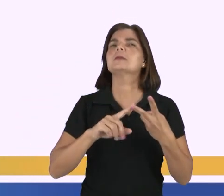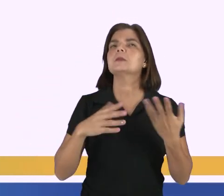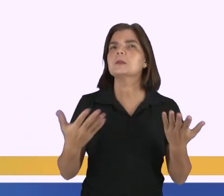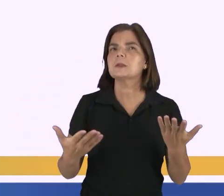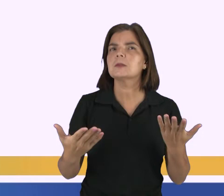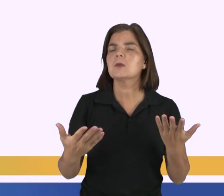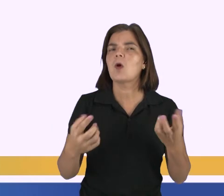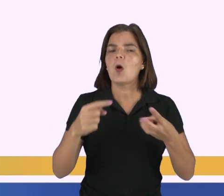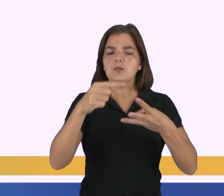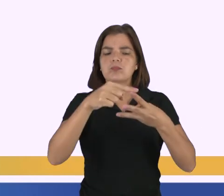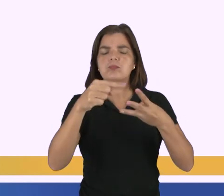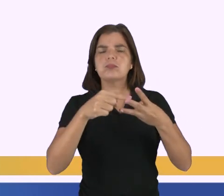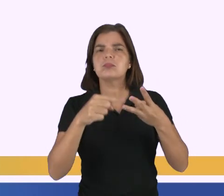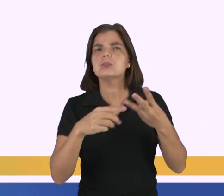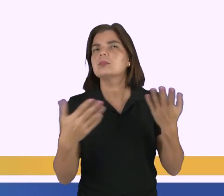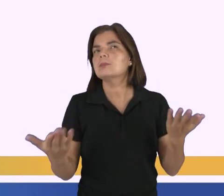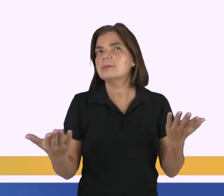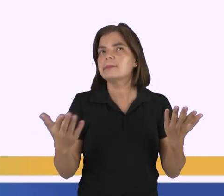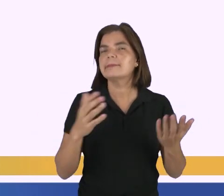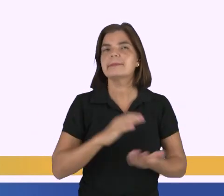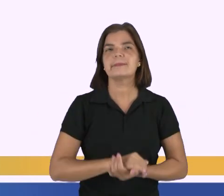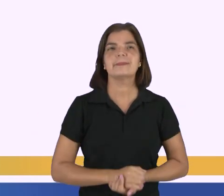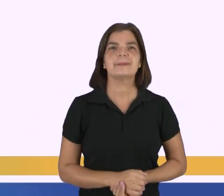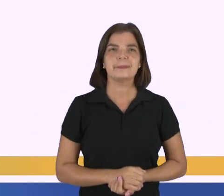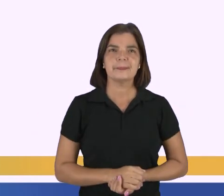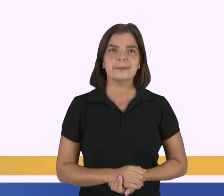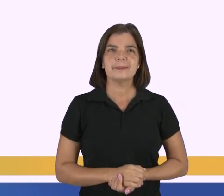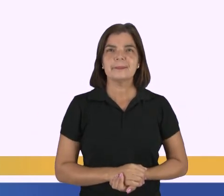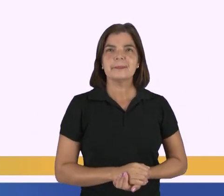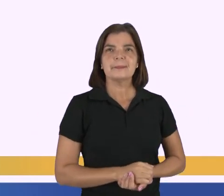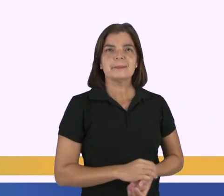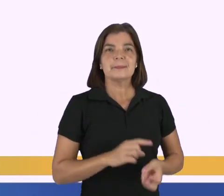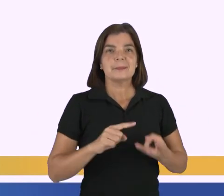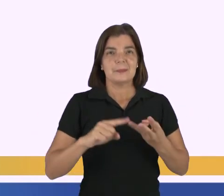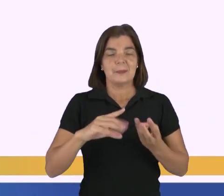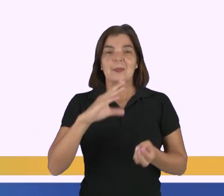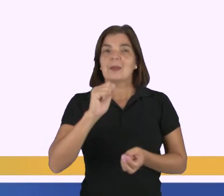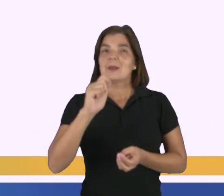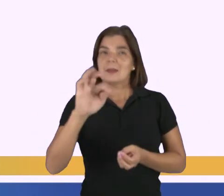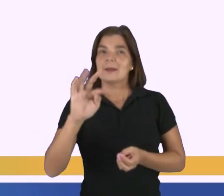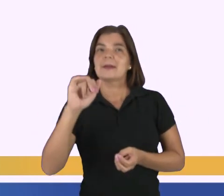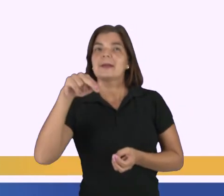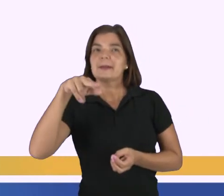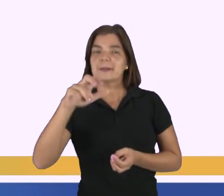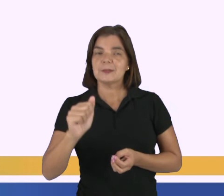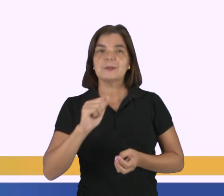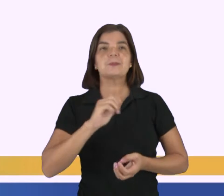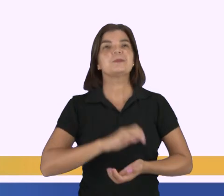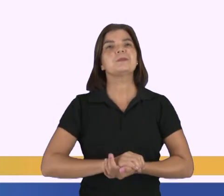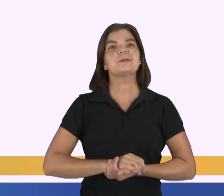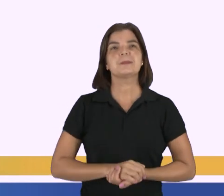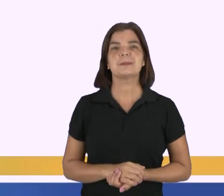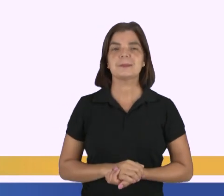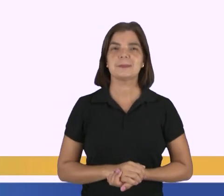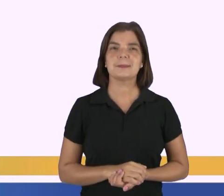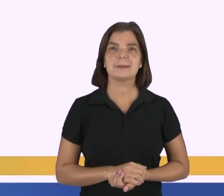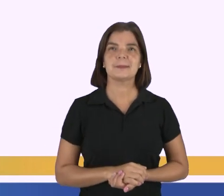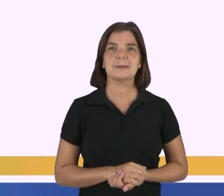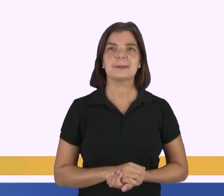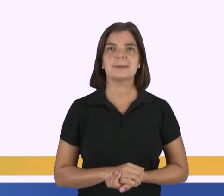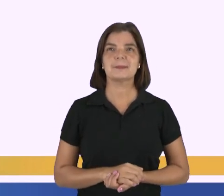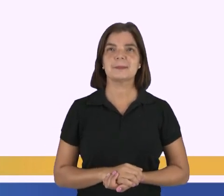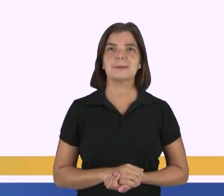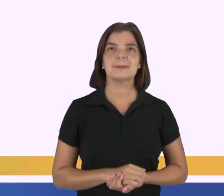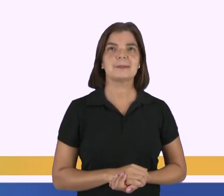É cerrado, é caatinga ou floresta amazônica? E a última imagem que tem um cactus? É cerrado, caatinga ou